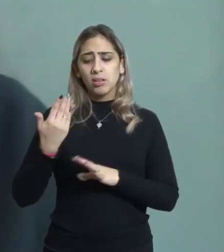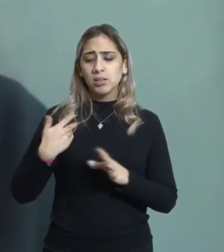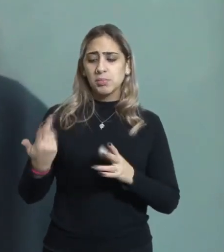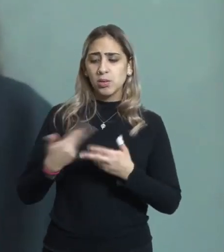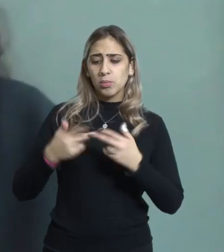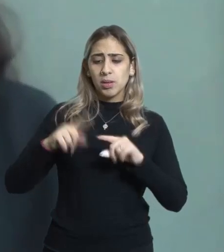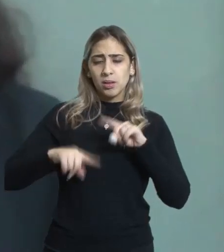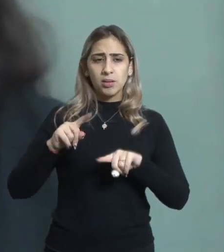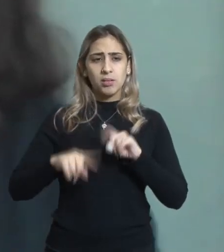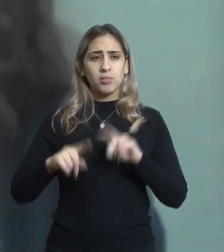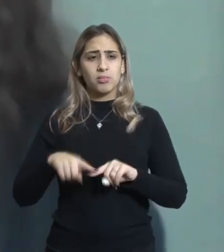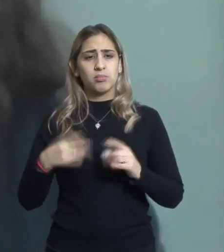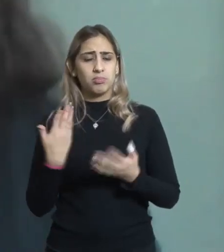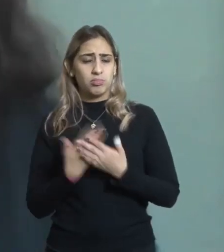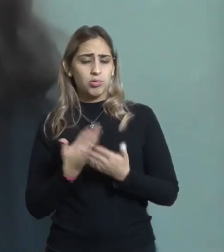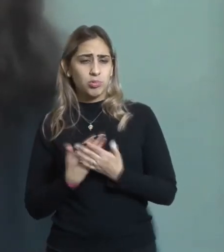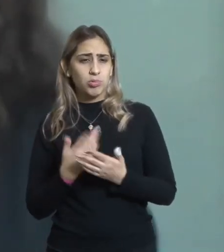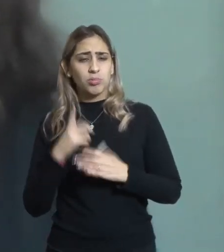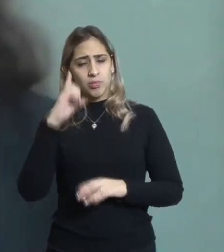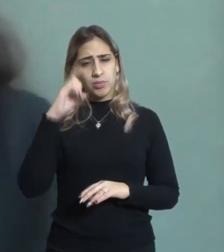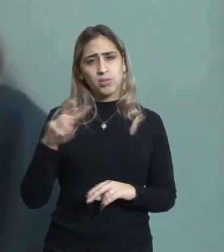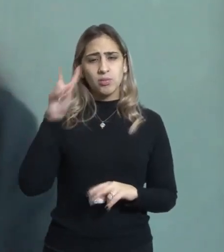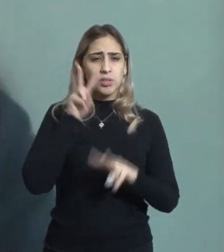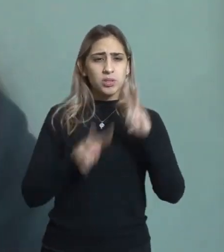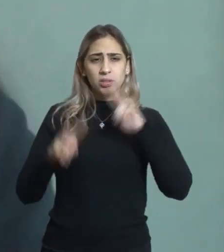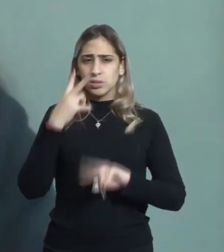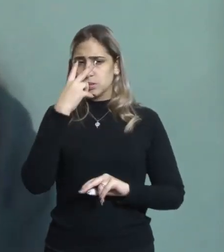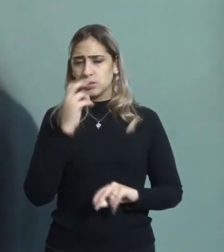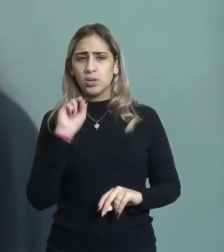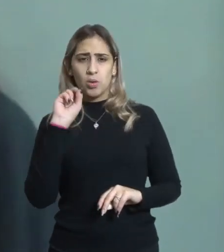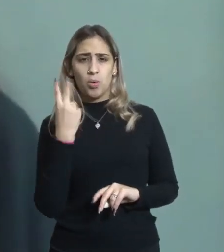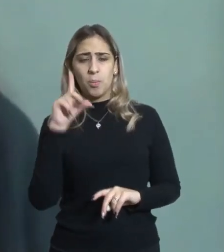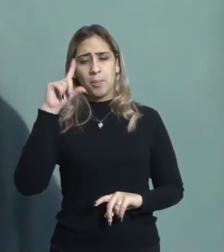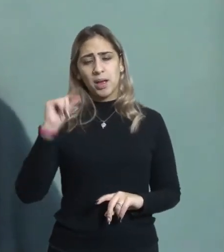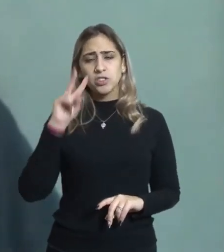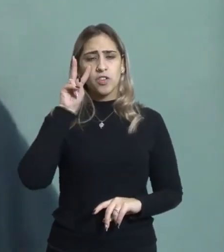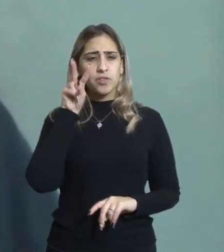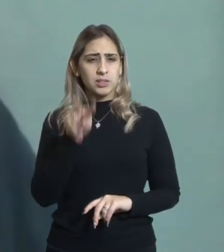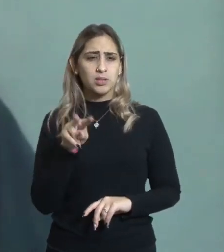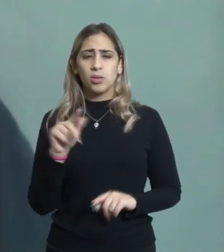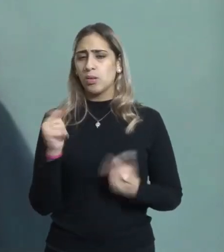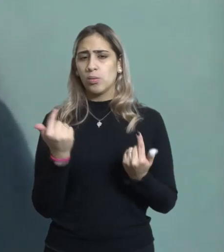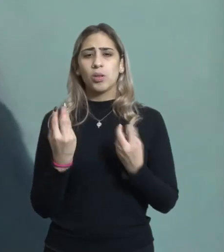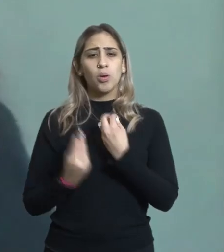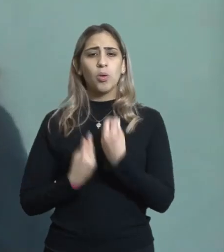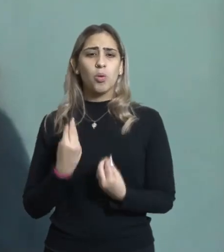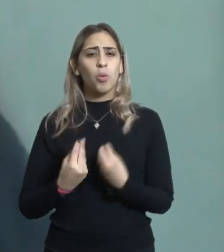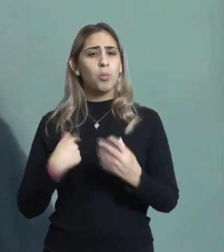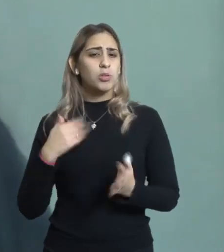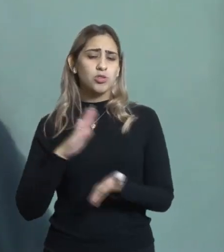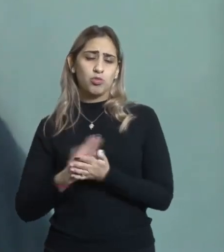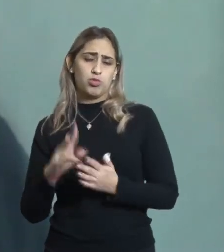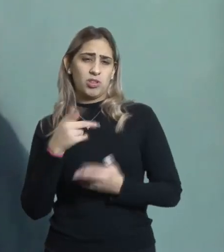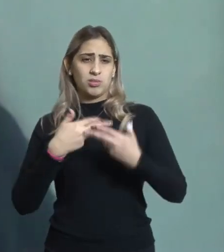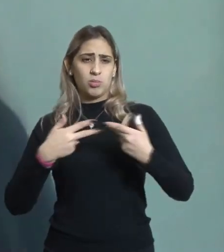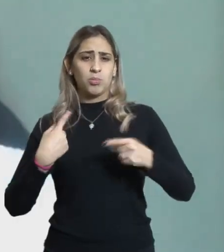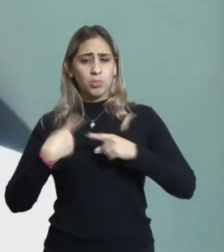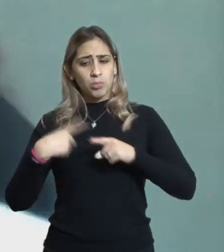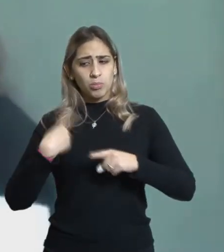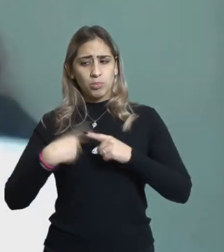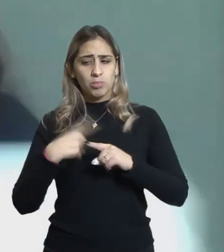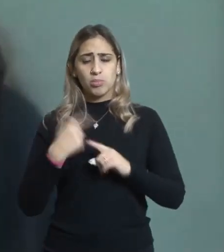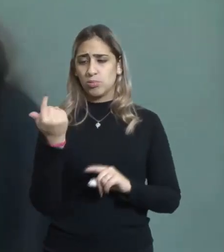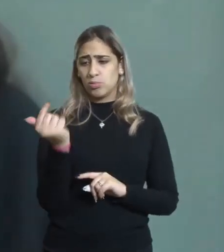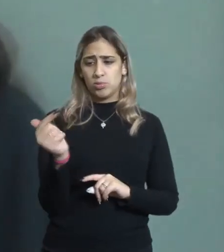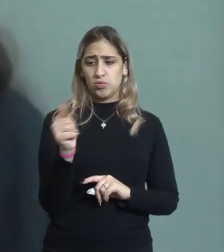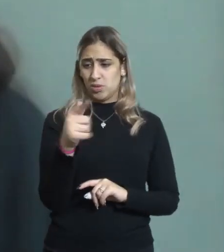estudo, isso é para o aluno com deficiência visual cegueira ou baixa visão. Não tem como a gente fugir disso, porque se não